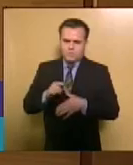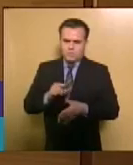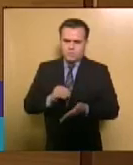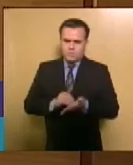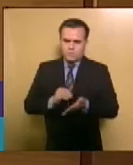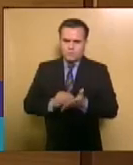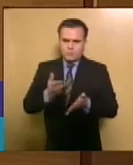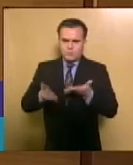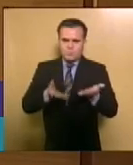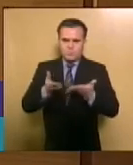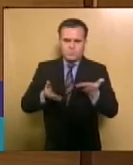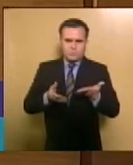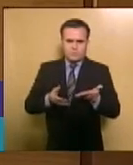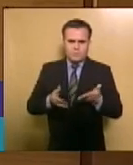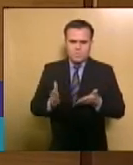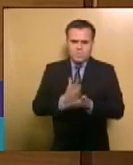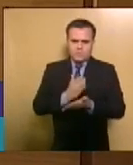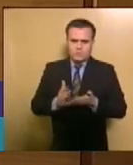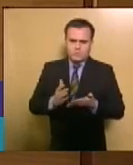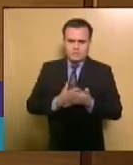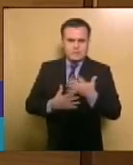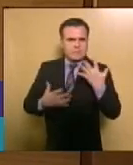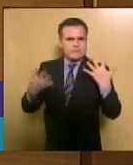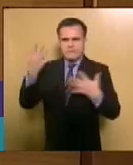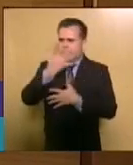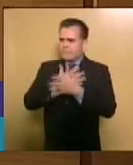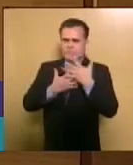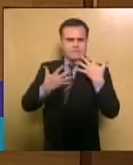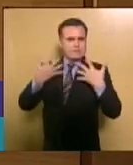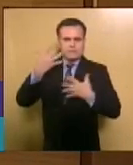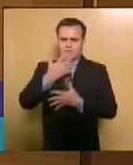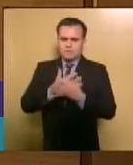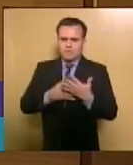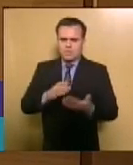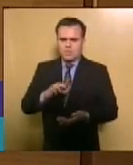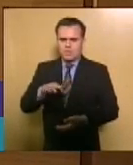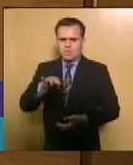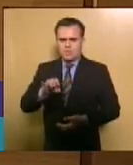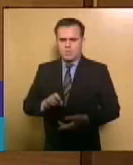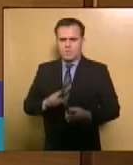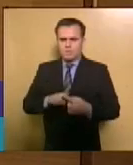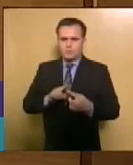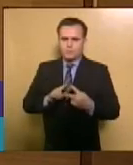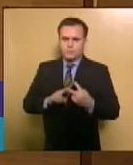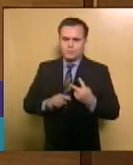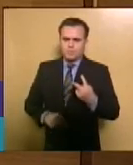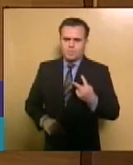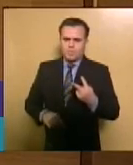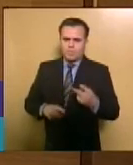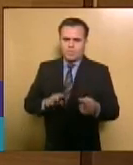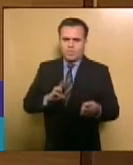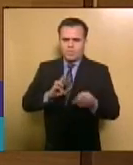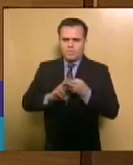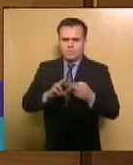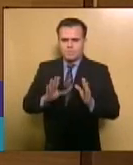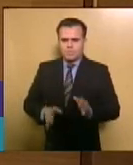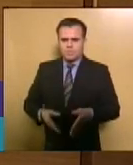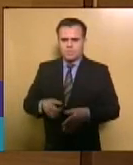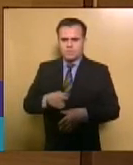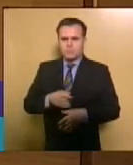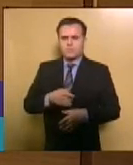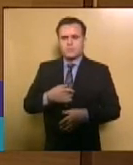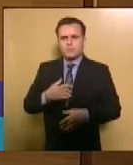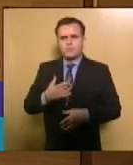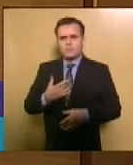de tratamento muitos entram em crise e nemum dessas crises nós tivemos dois usuários que foi detido e se encontra